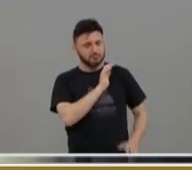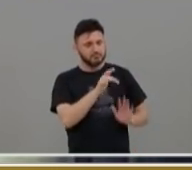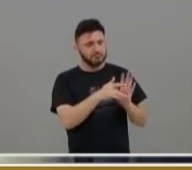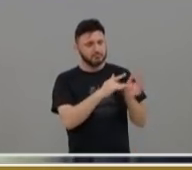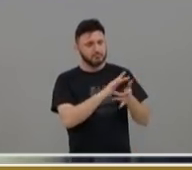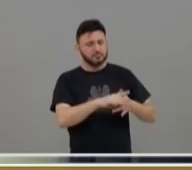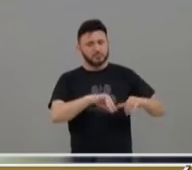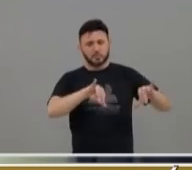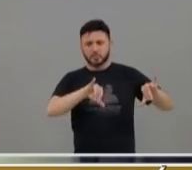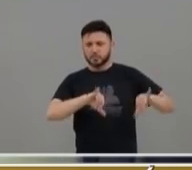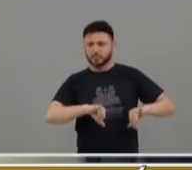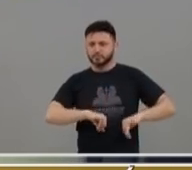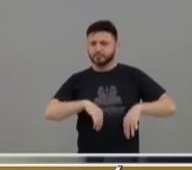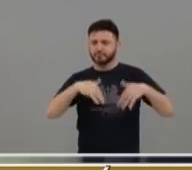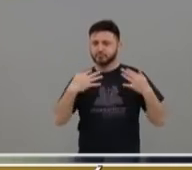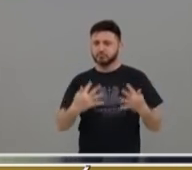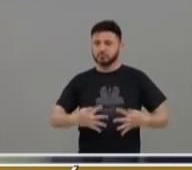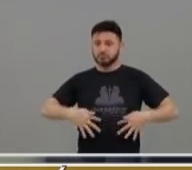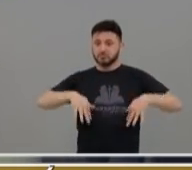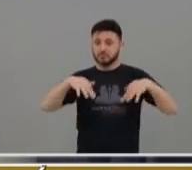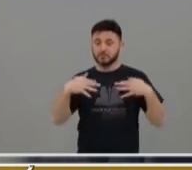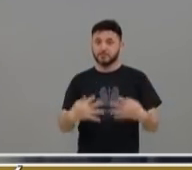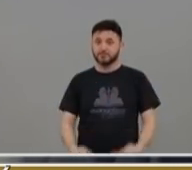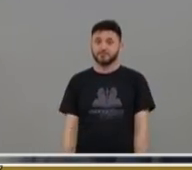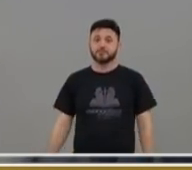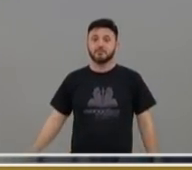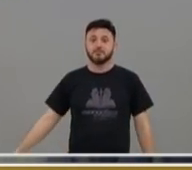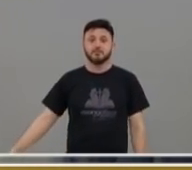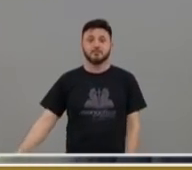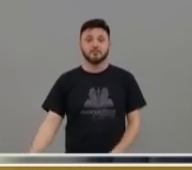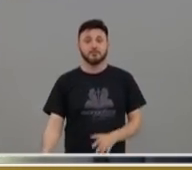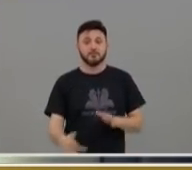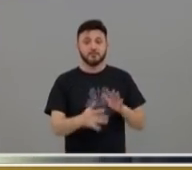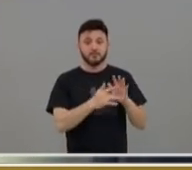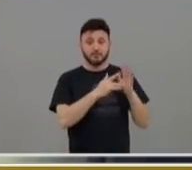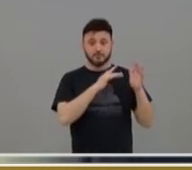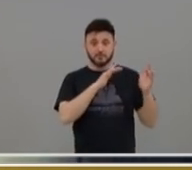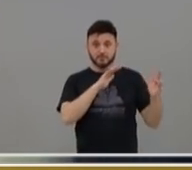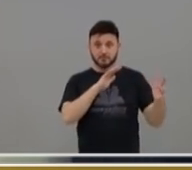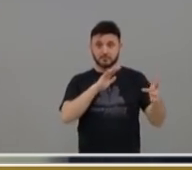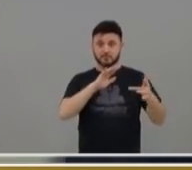coração. Despido diante dos